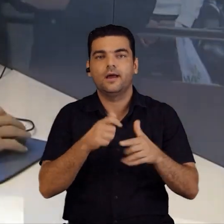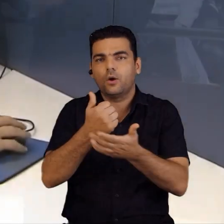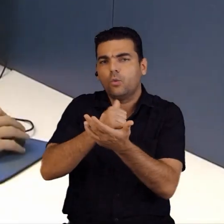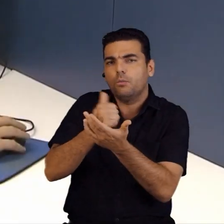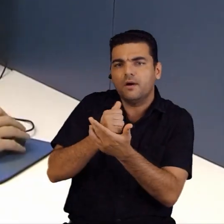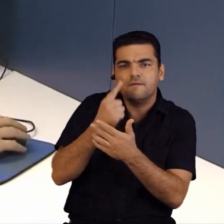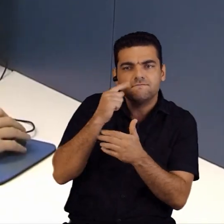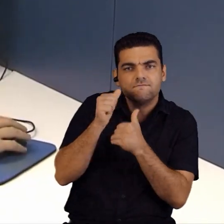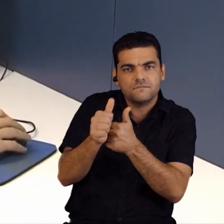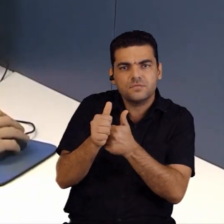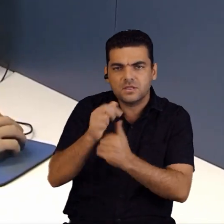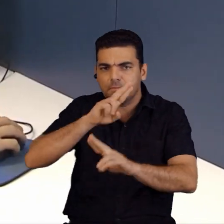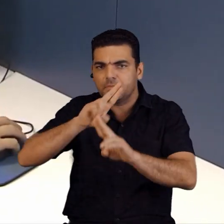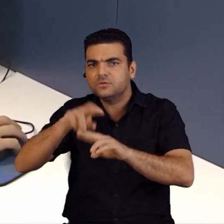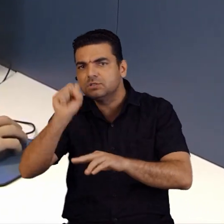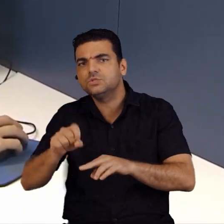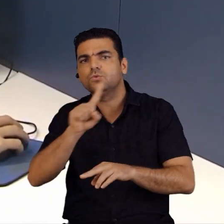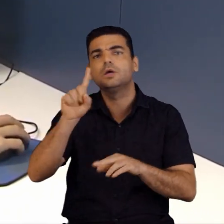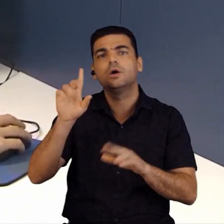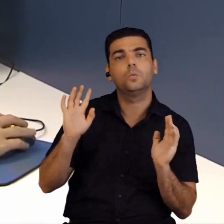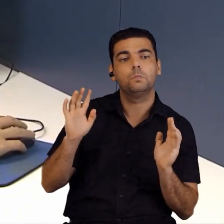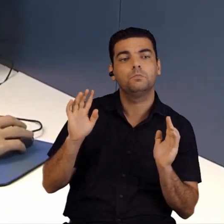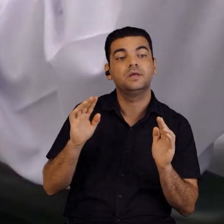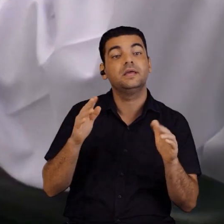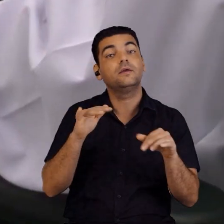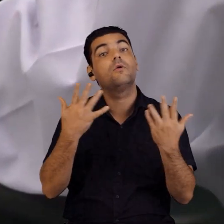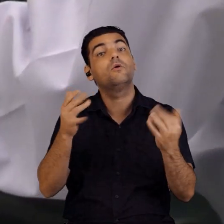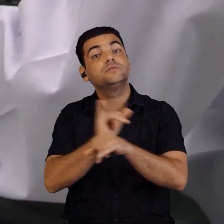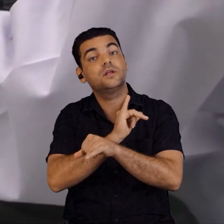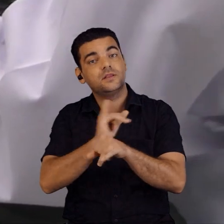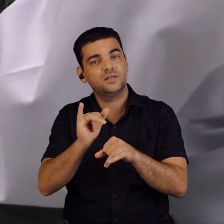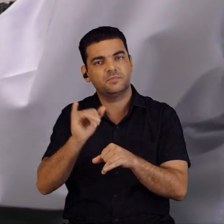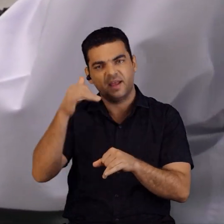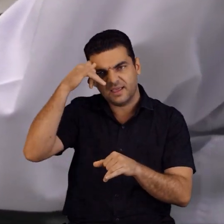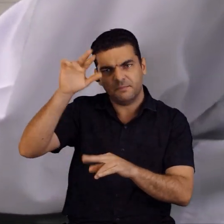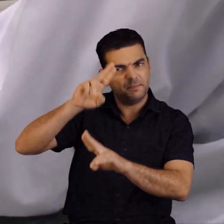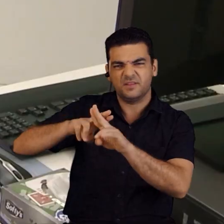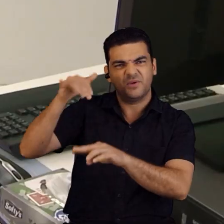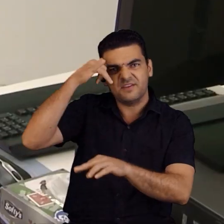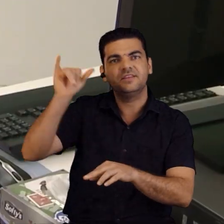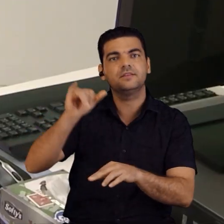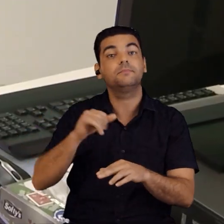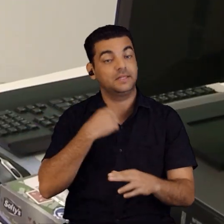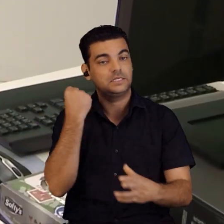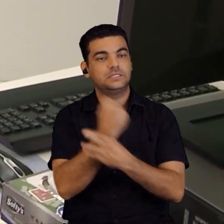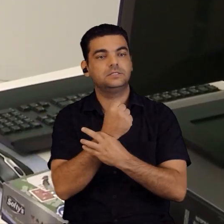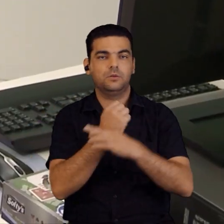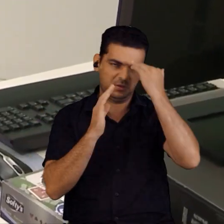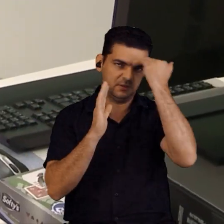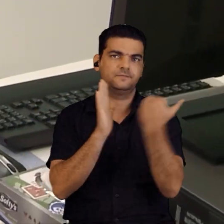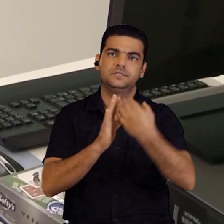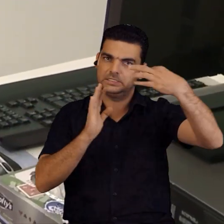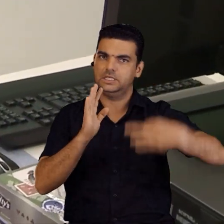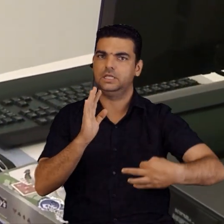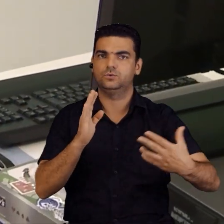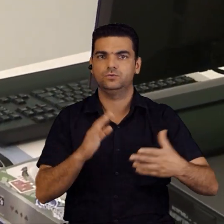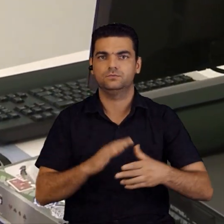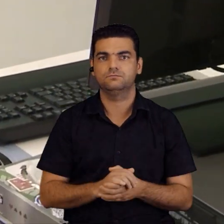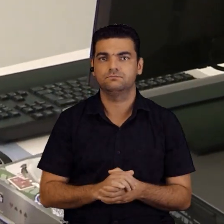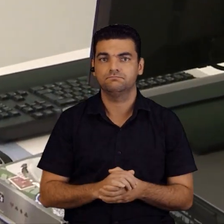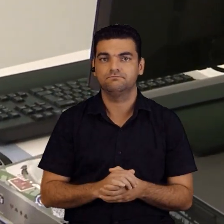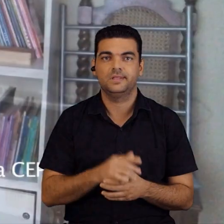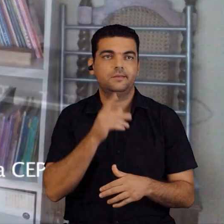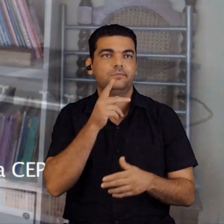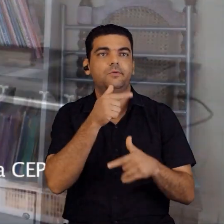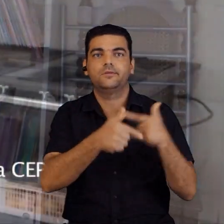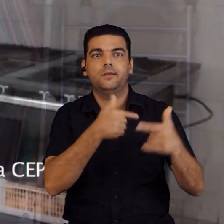acompanha Pessoas a mexendo no execução de computador. penas restritivas de direitos e alternativas à prisão, de forma a garantir seu cumprimento